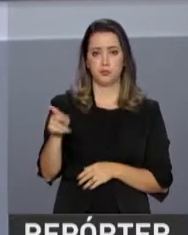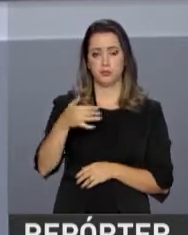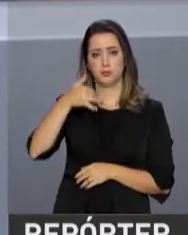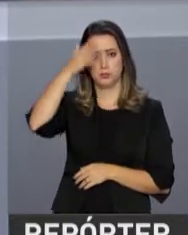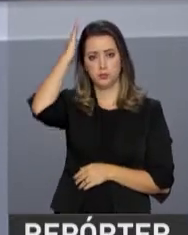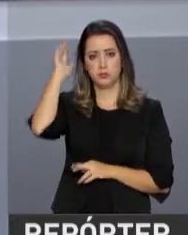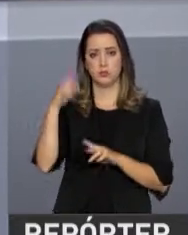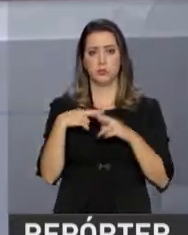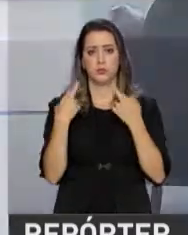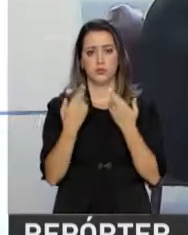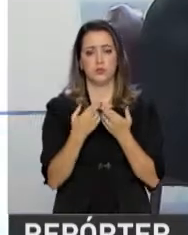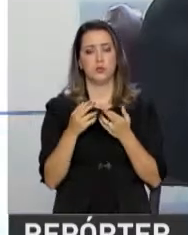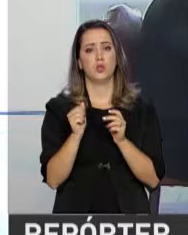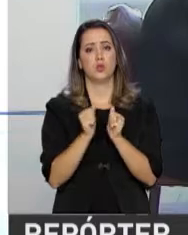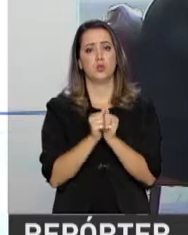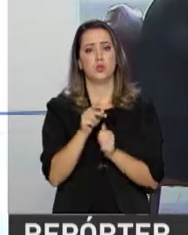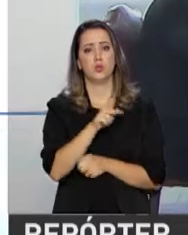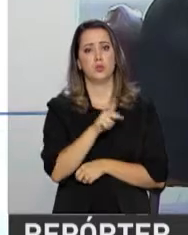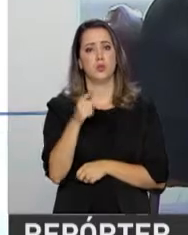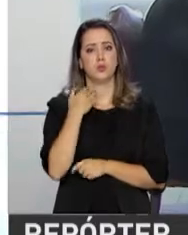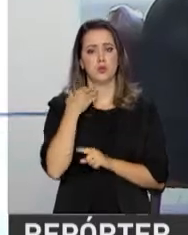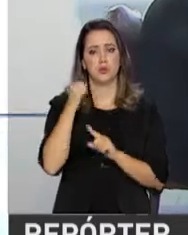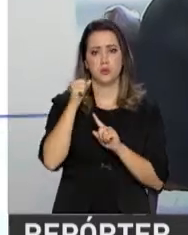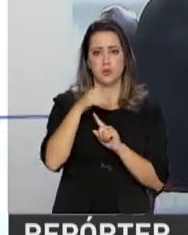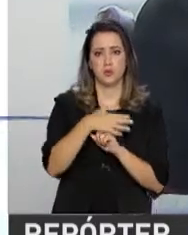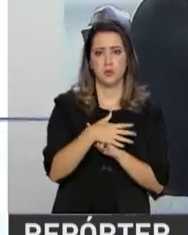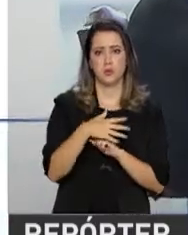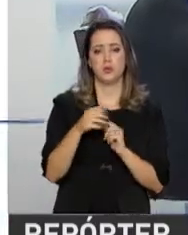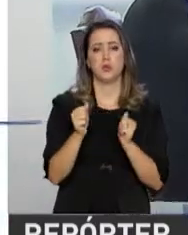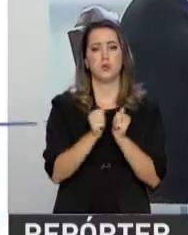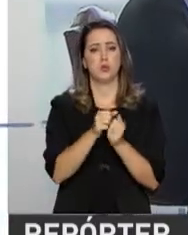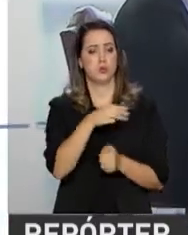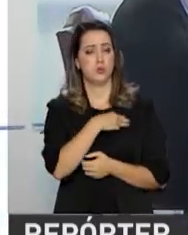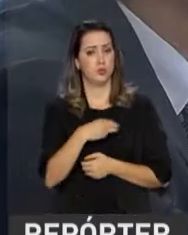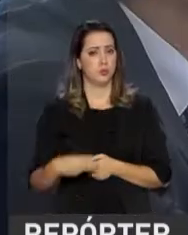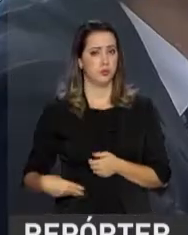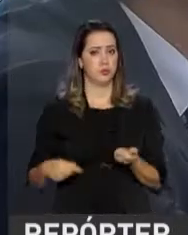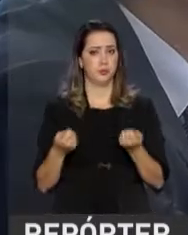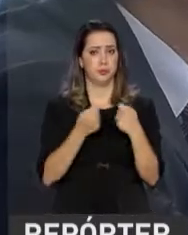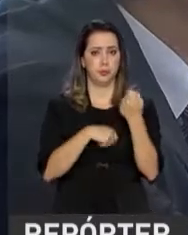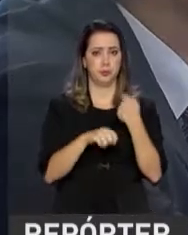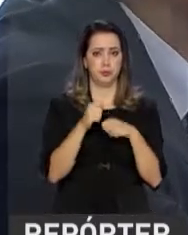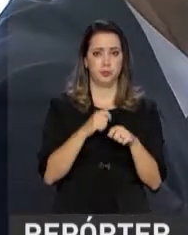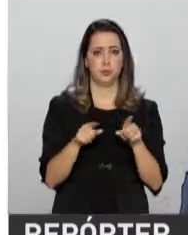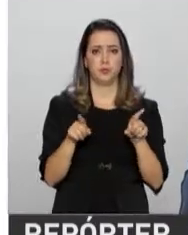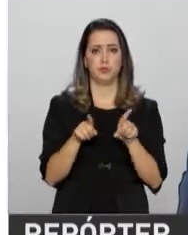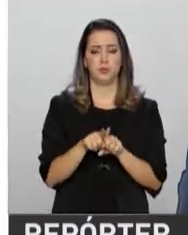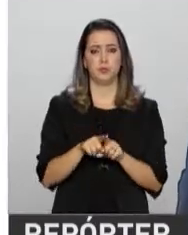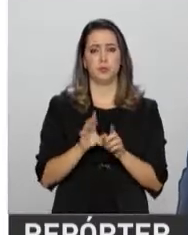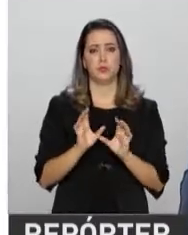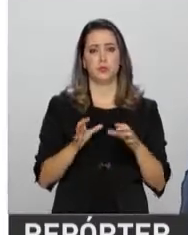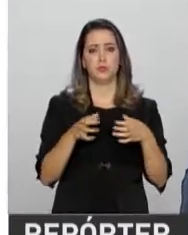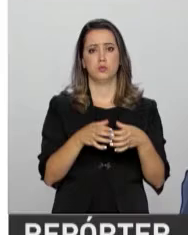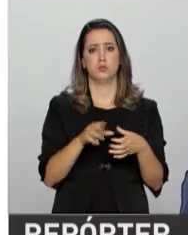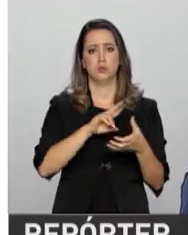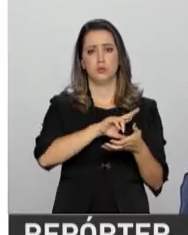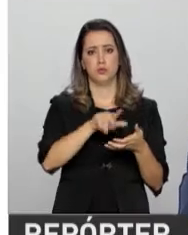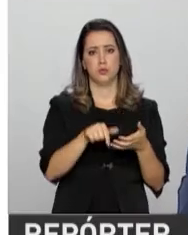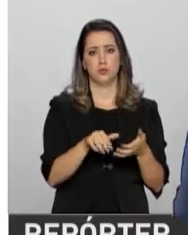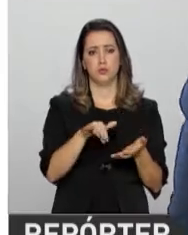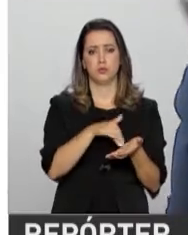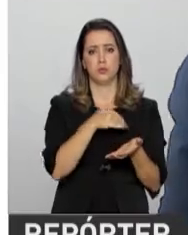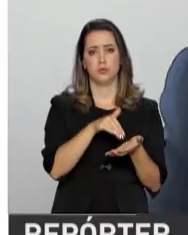Michel Temer se reuniu com o presidente do Banco Central, Ilan Goldfein, com o ministro da Fazenda, Henrique Meirelles, e com o ministro-chefe